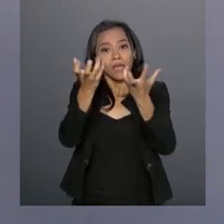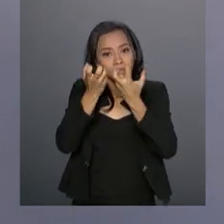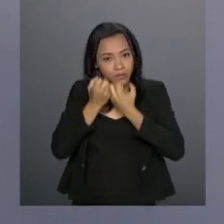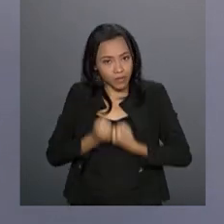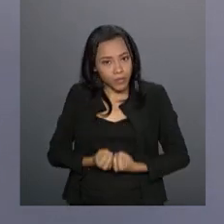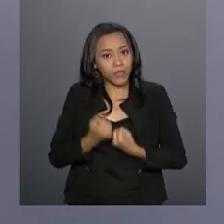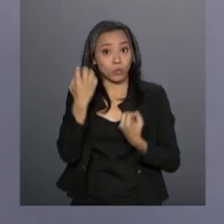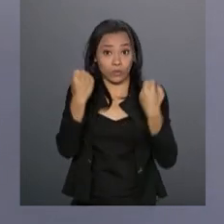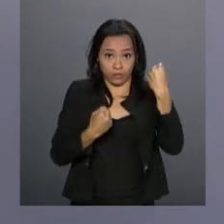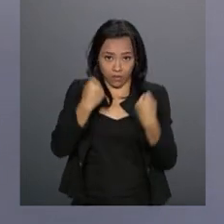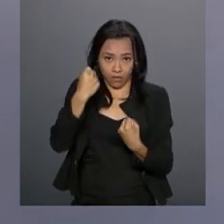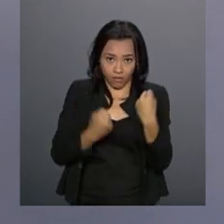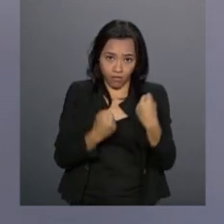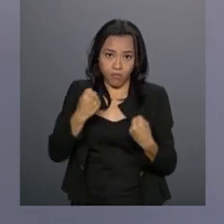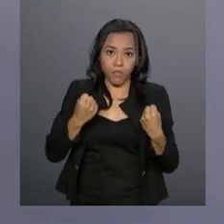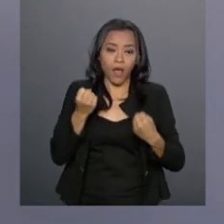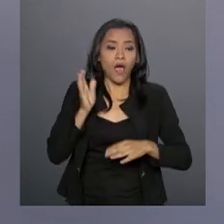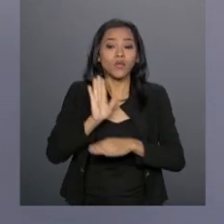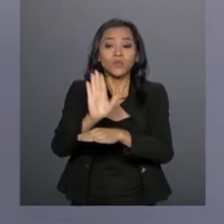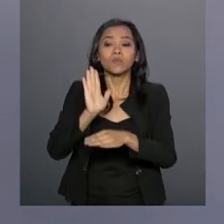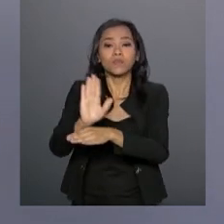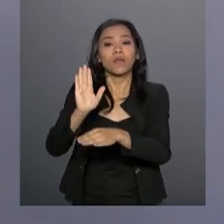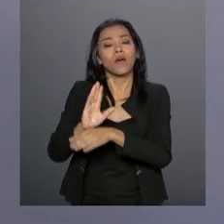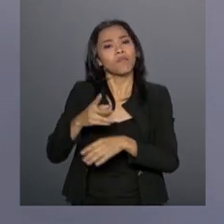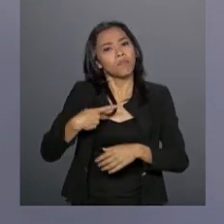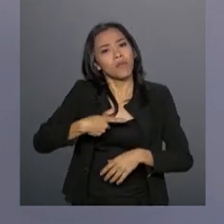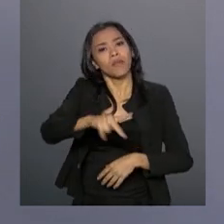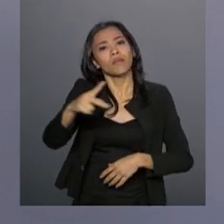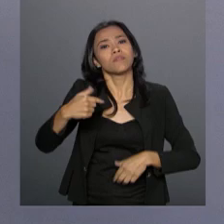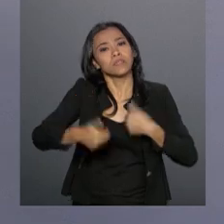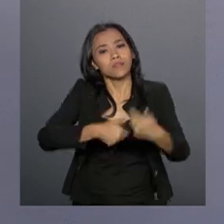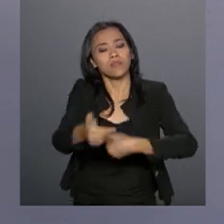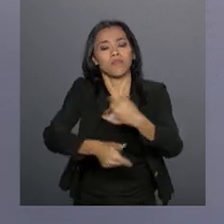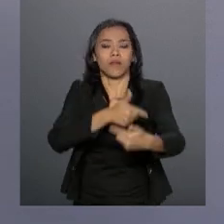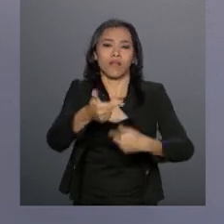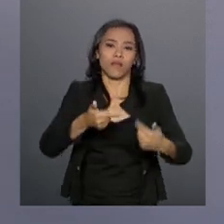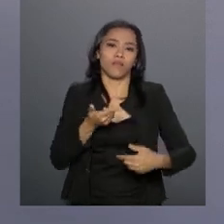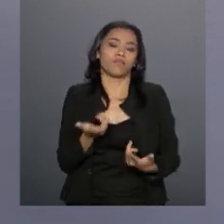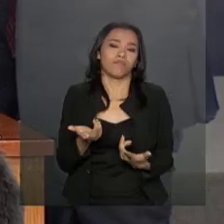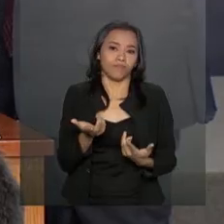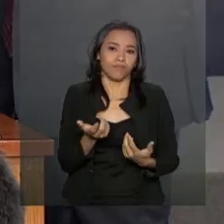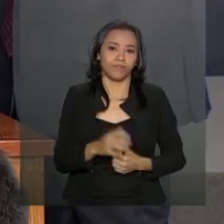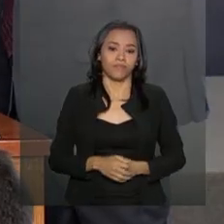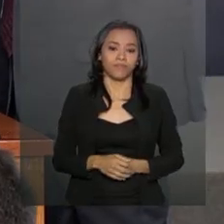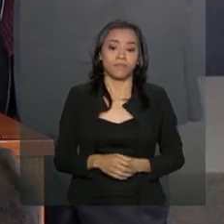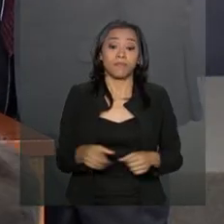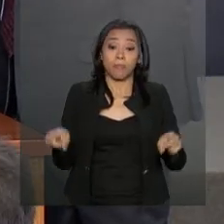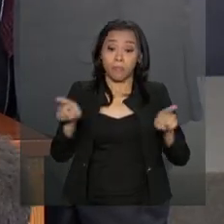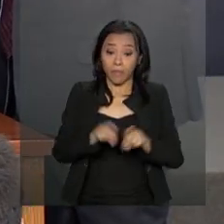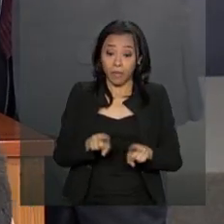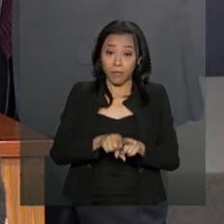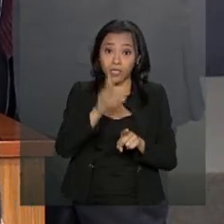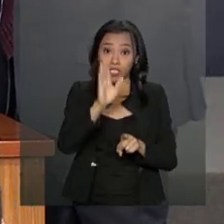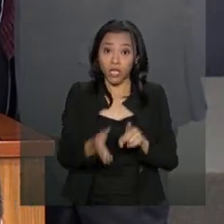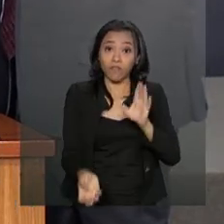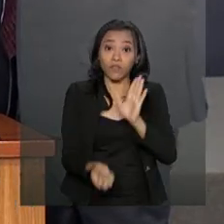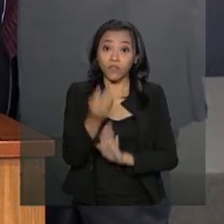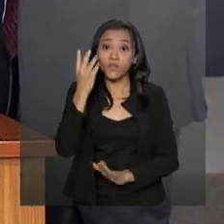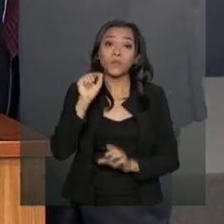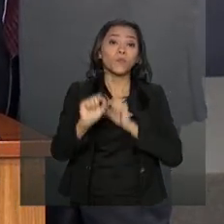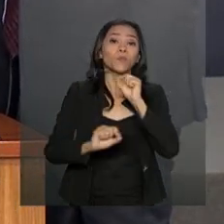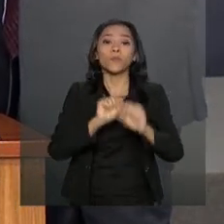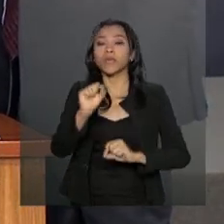recebendo veículos para trabalhar pelo povo municipal. Também foi lançado o Sistema